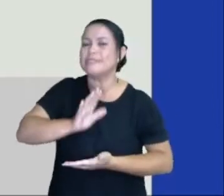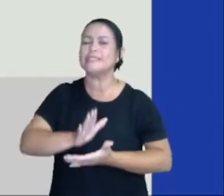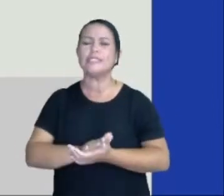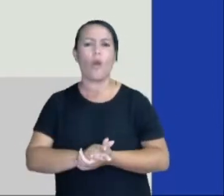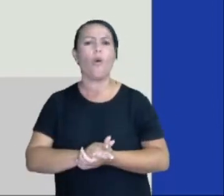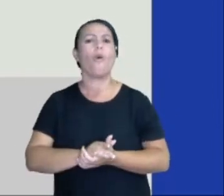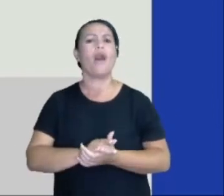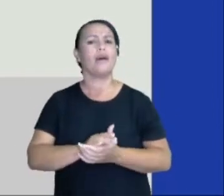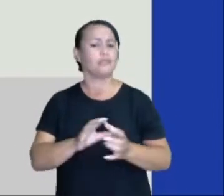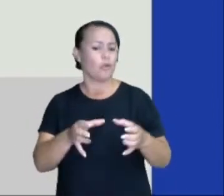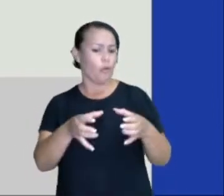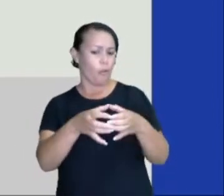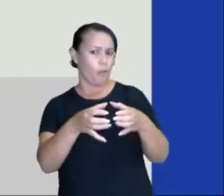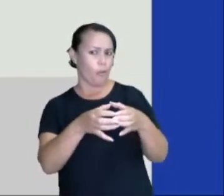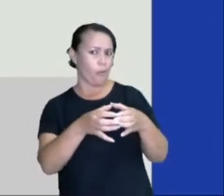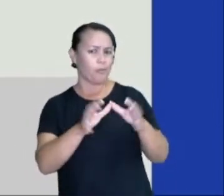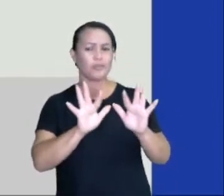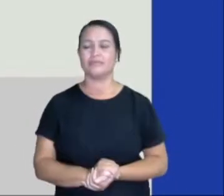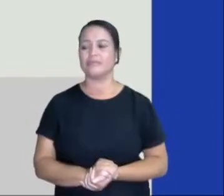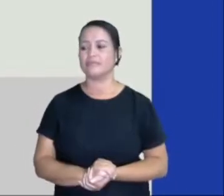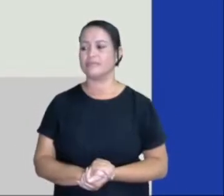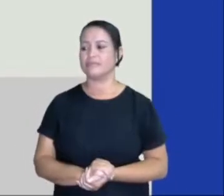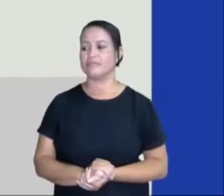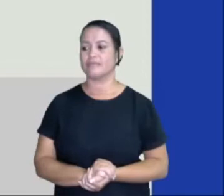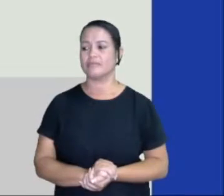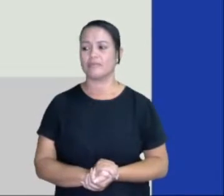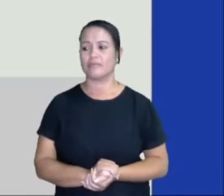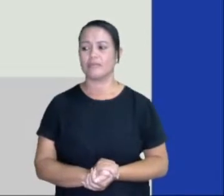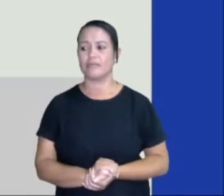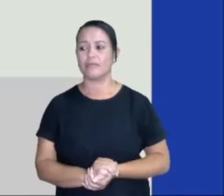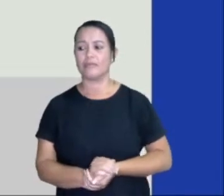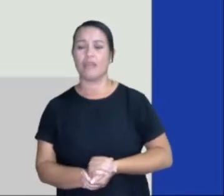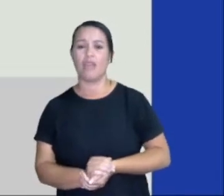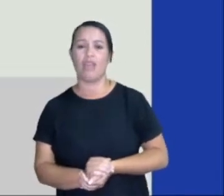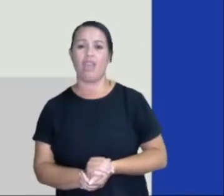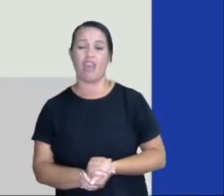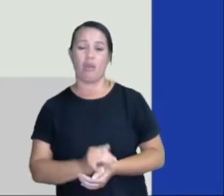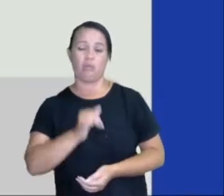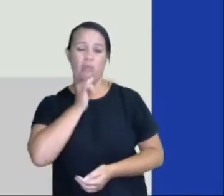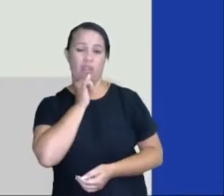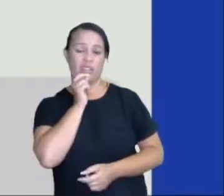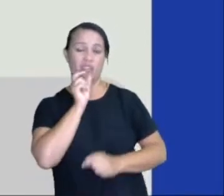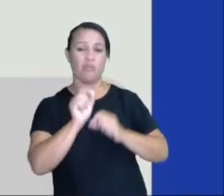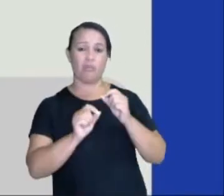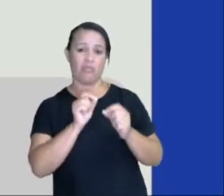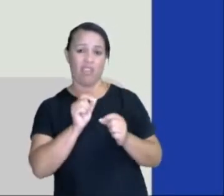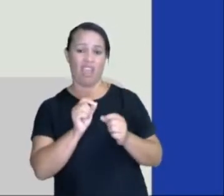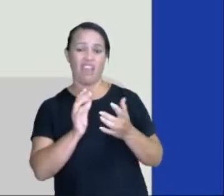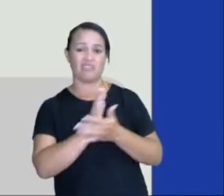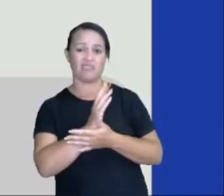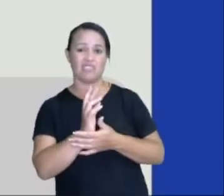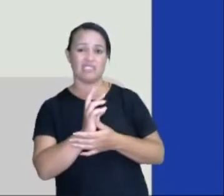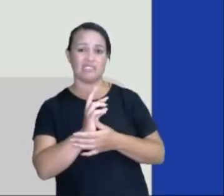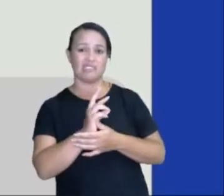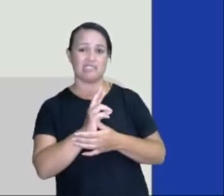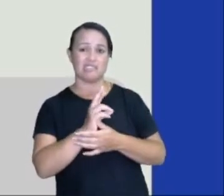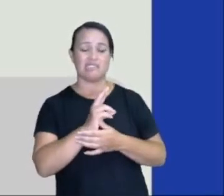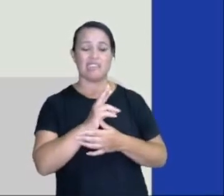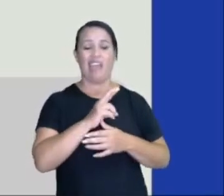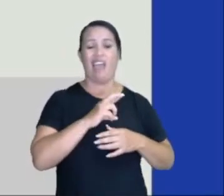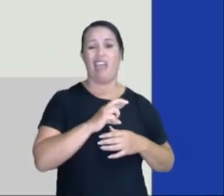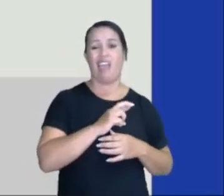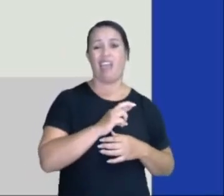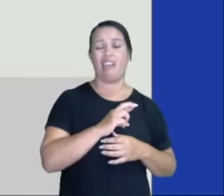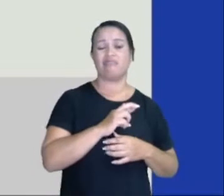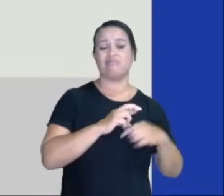são membros de uma família, de mal, de bem. A família é como